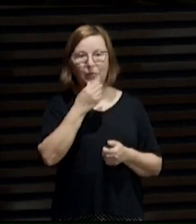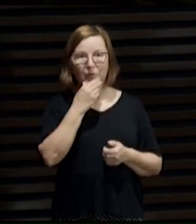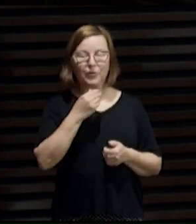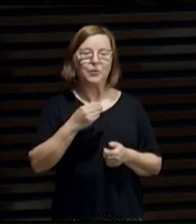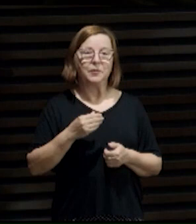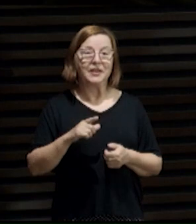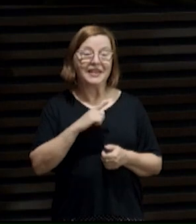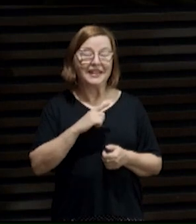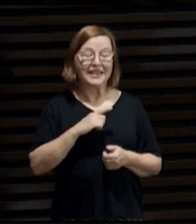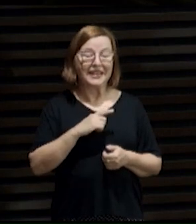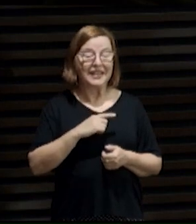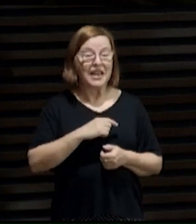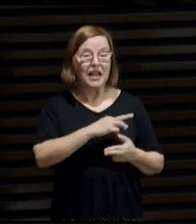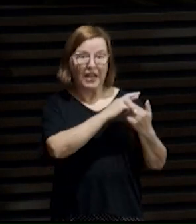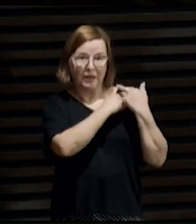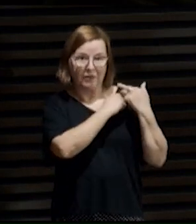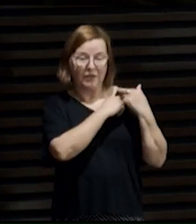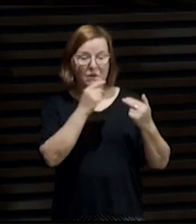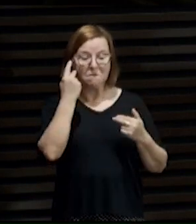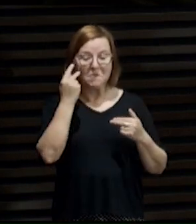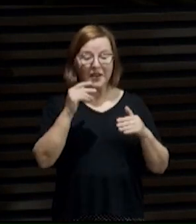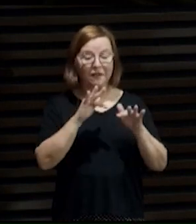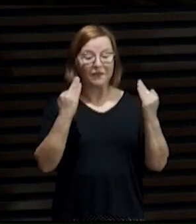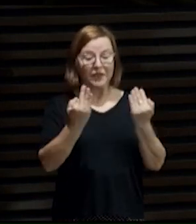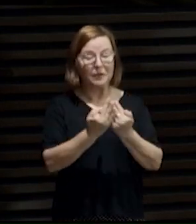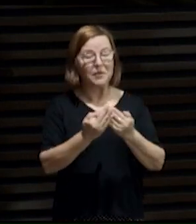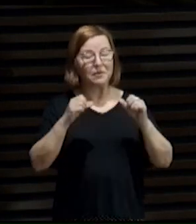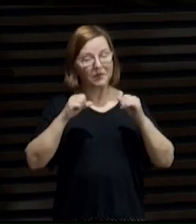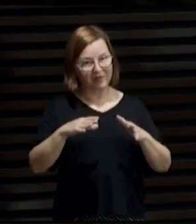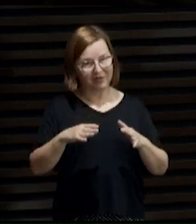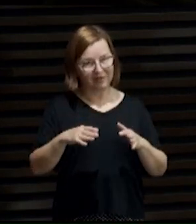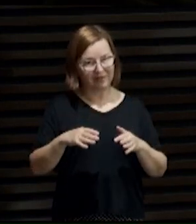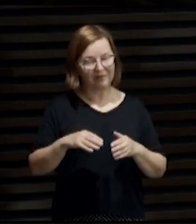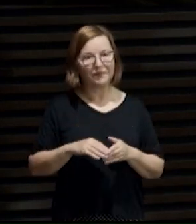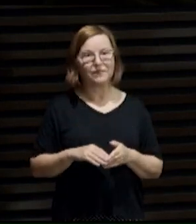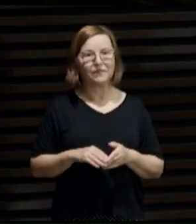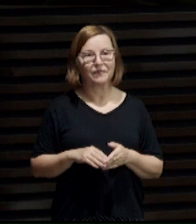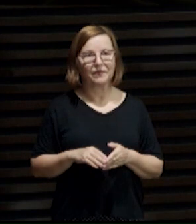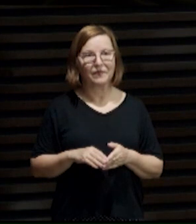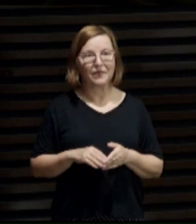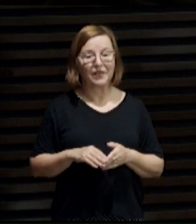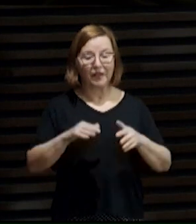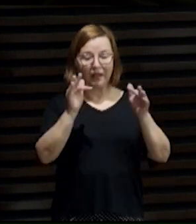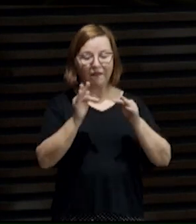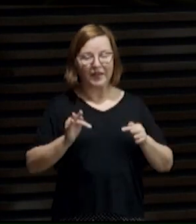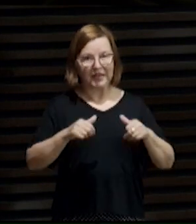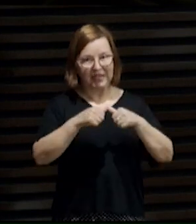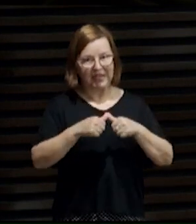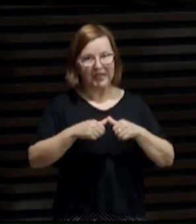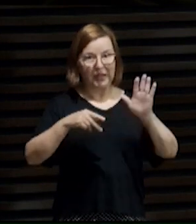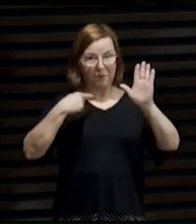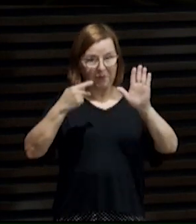abençoada, o que é que Deus requer do homem? Bem-aventurado, ou seja, essa é a promessa de você ter uma bem-aventurança,